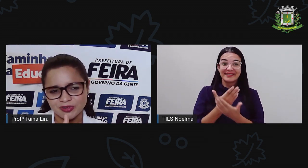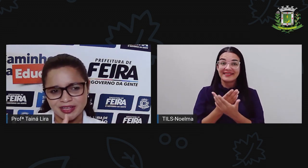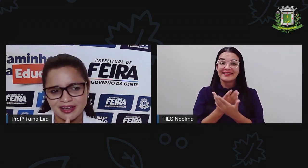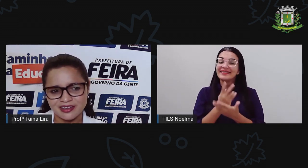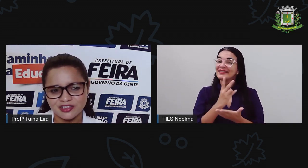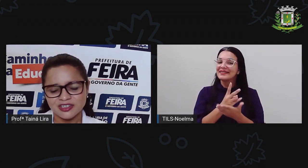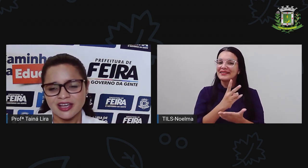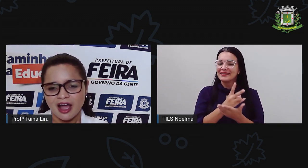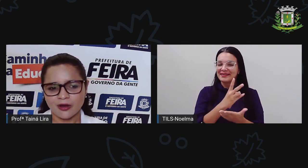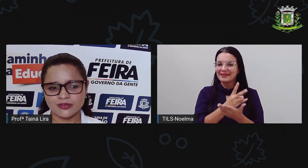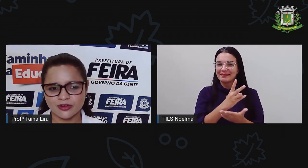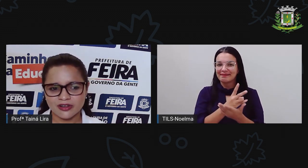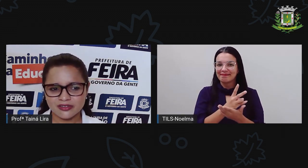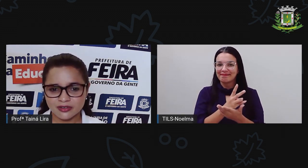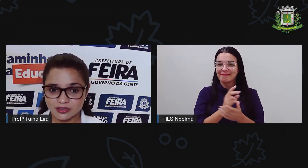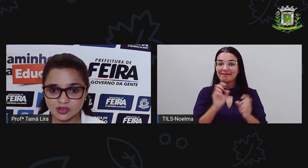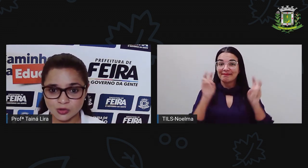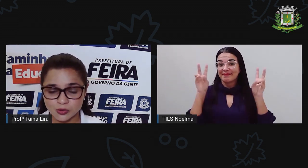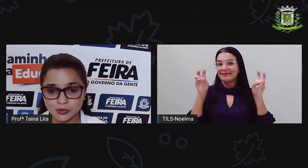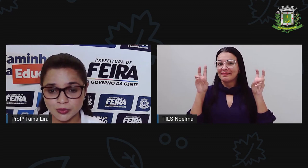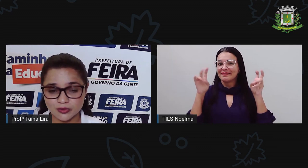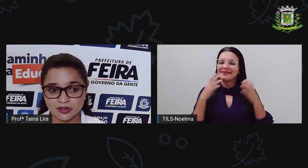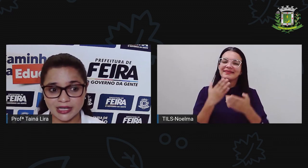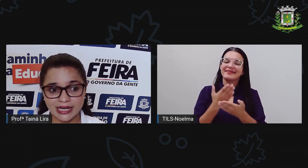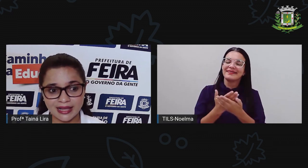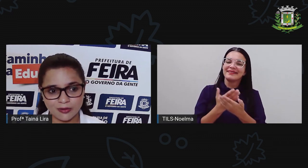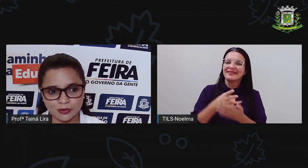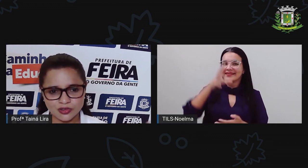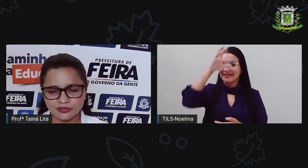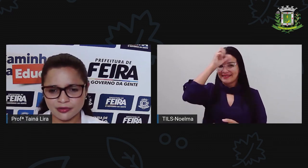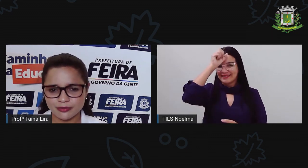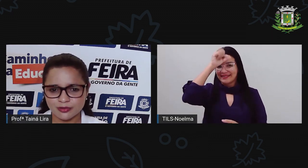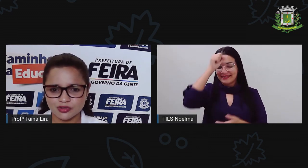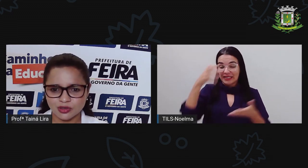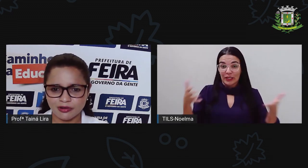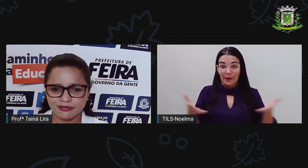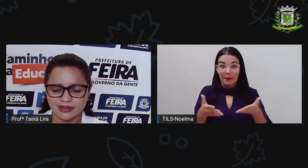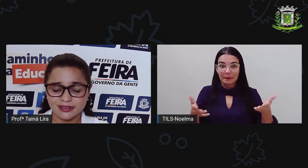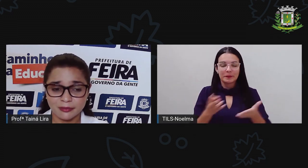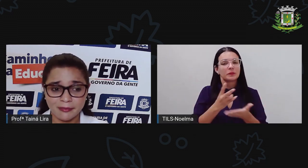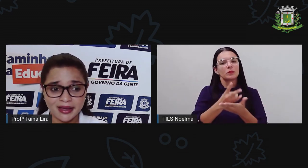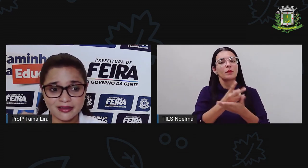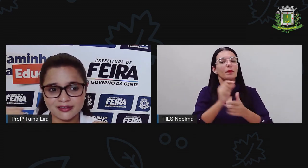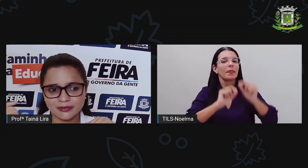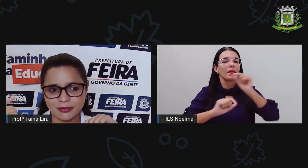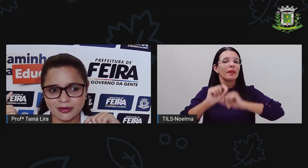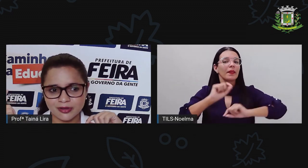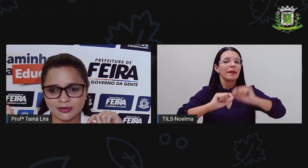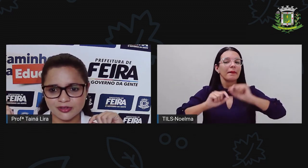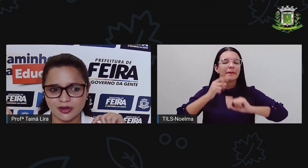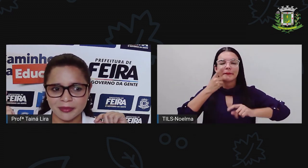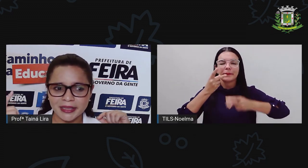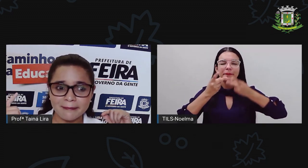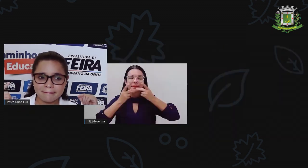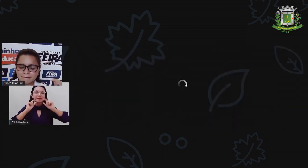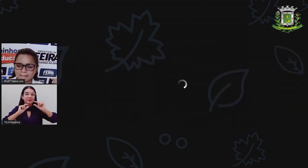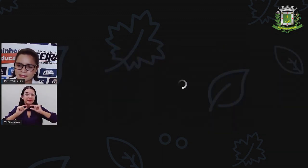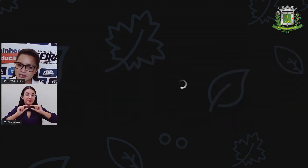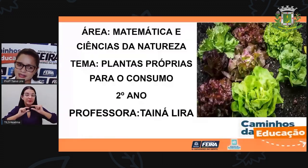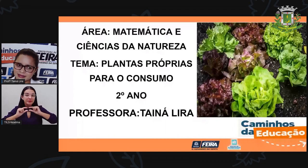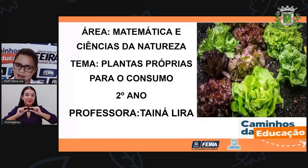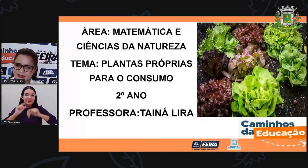continuidade aos nossos estudos. Olha lá, hoje vamos continuar falando mais um pouquinho sobre